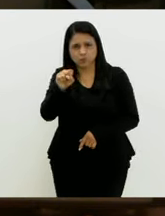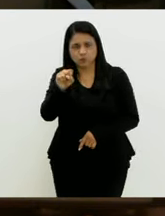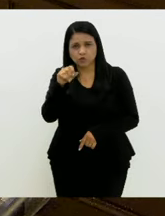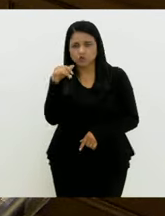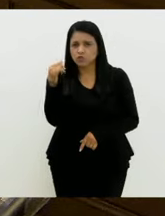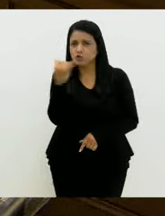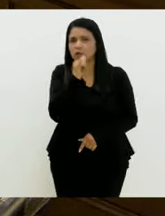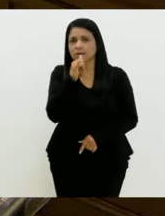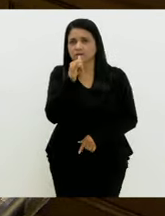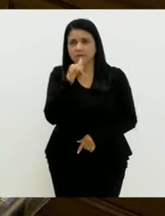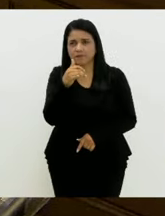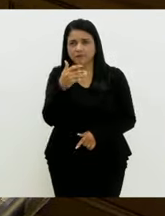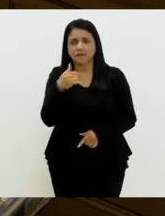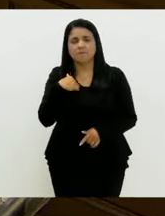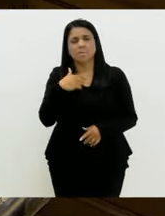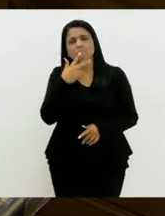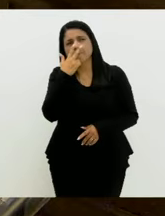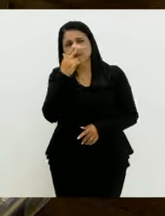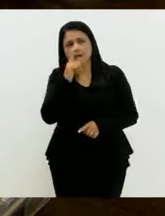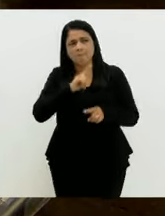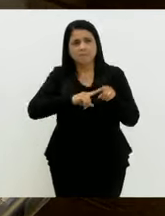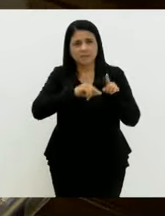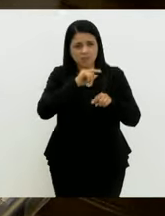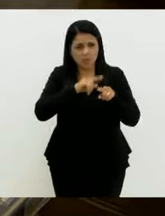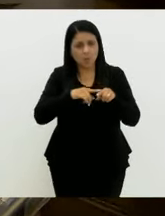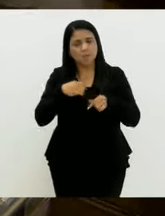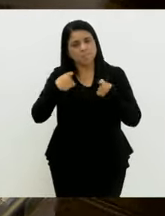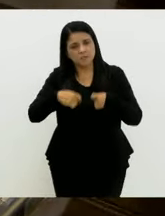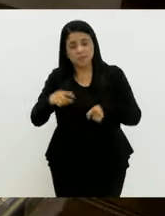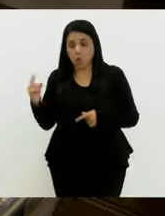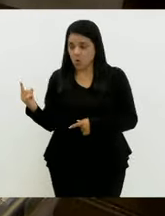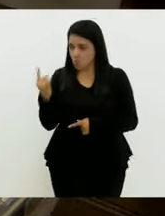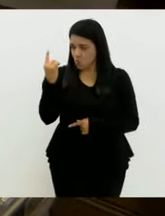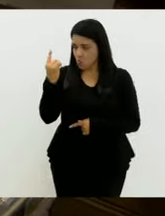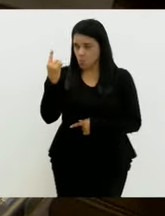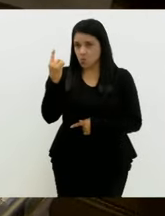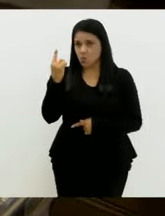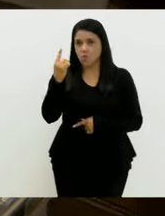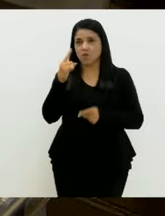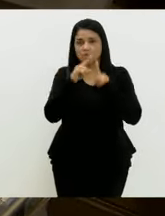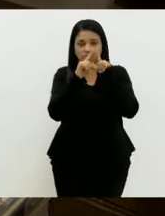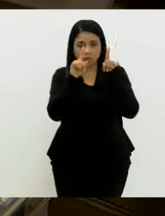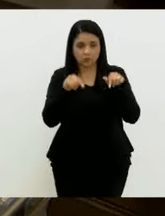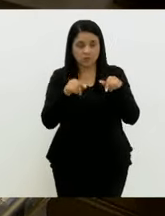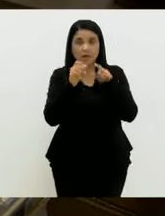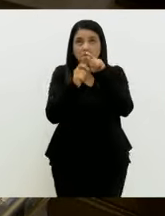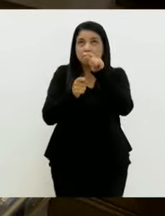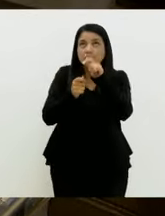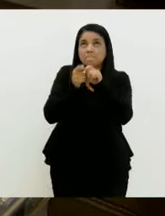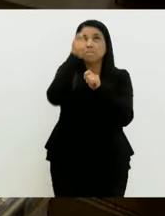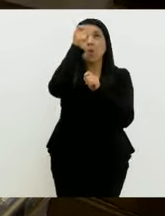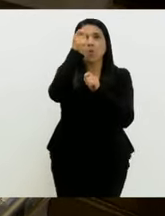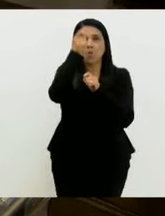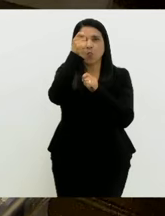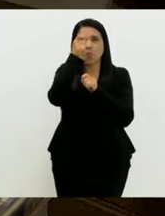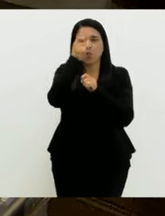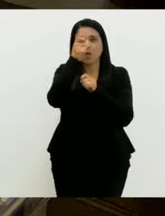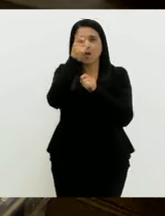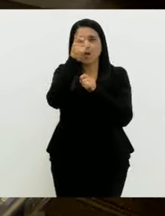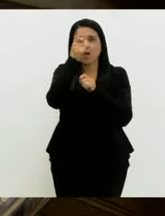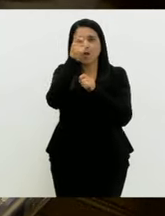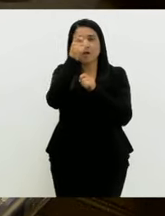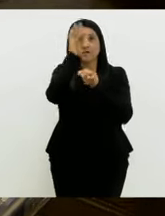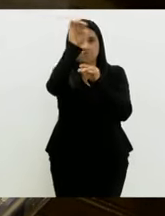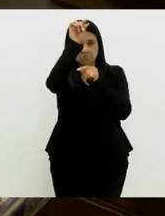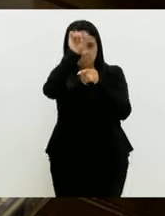alguns equipamentos que precisa apenas um funcionário ir lá e levantar o bastão de novo para ligar. Exatamente, essa, né, caixa mesmo. Quando desarma, é só ir lá e